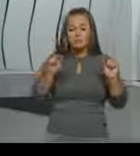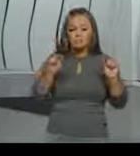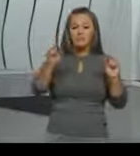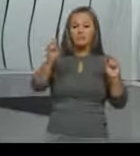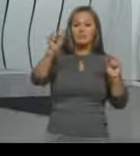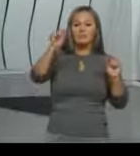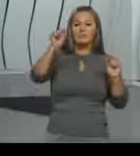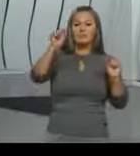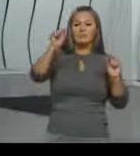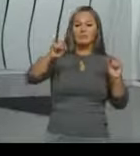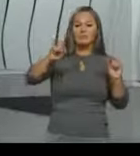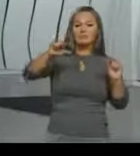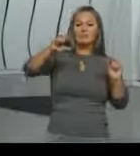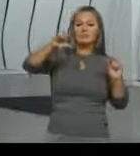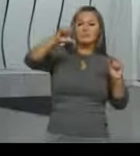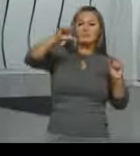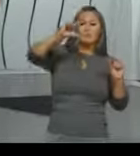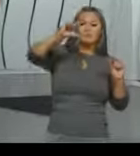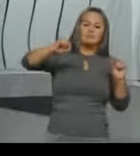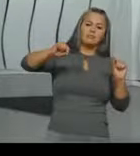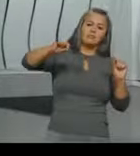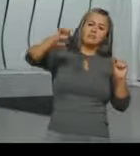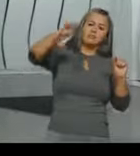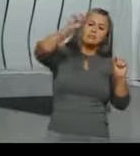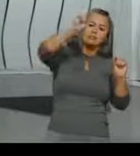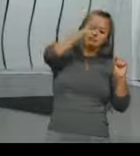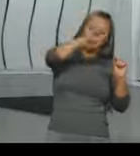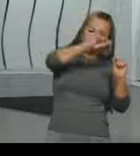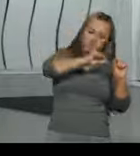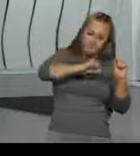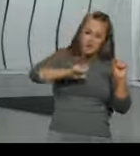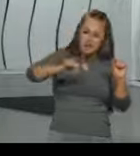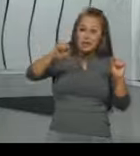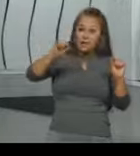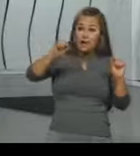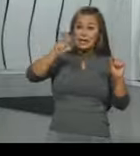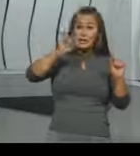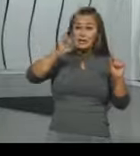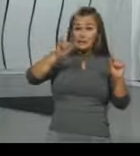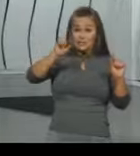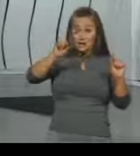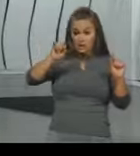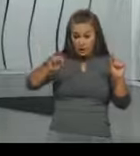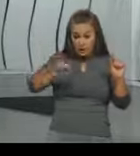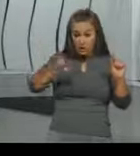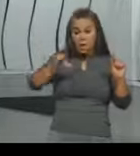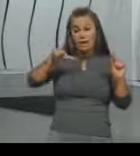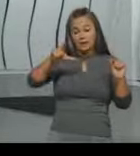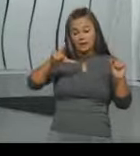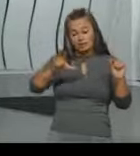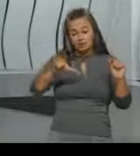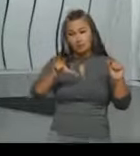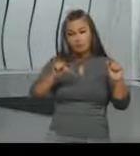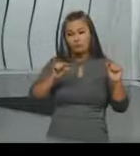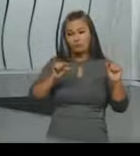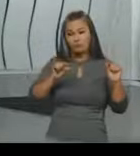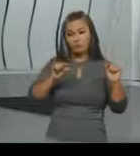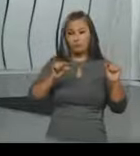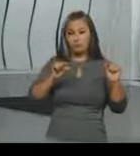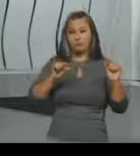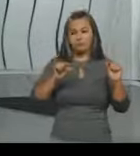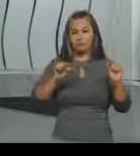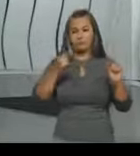sempre decresce, beleza? Sempre isso. 180 graus equivale a π radiano e